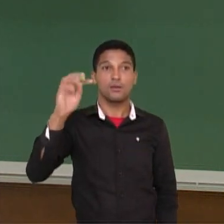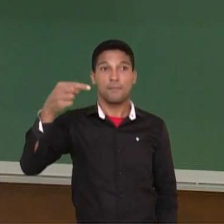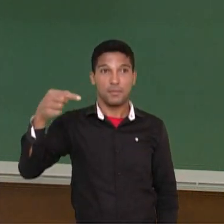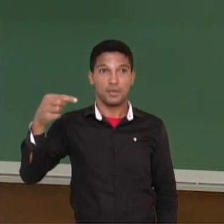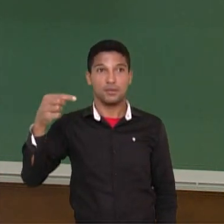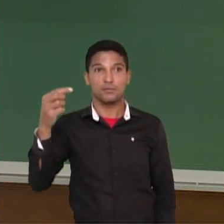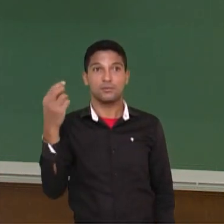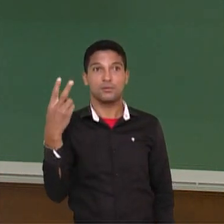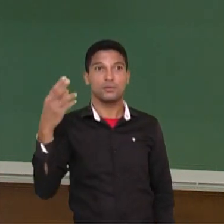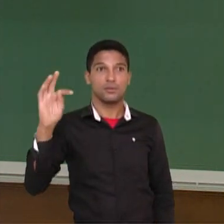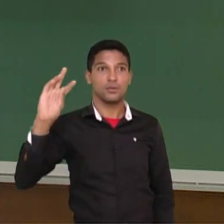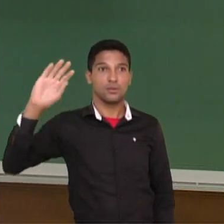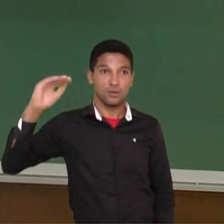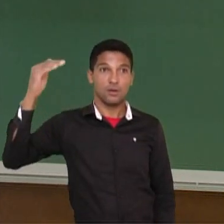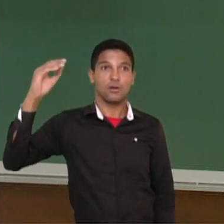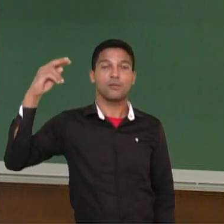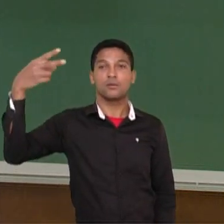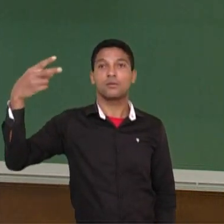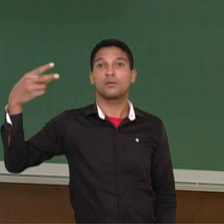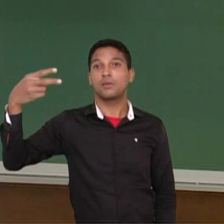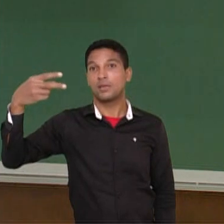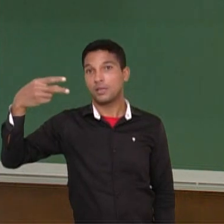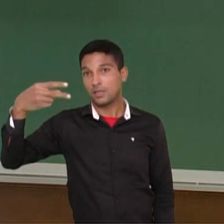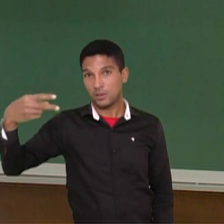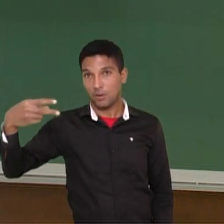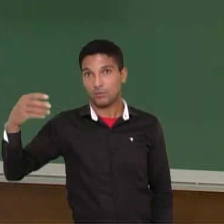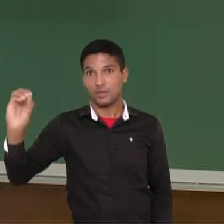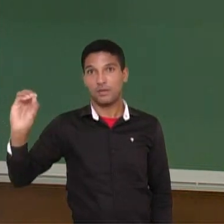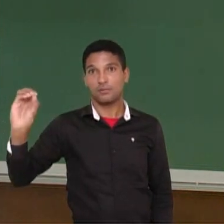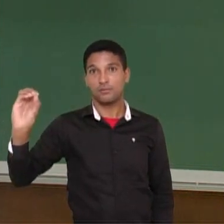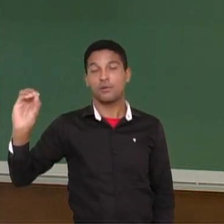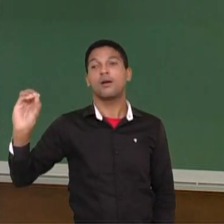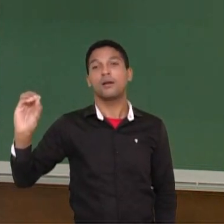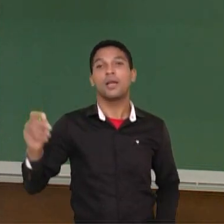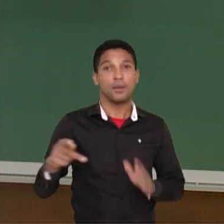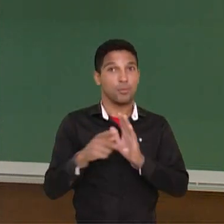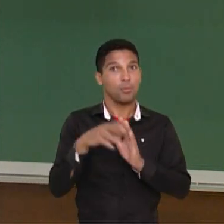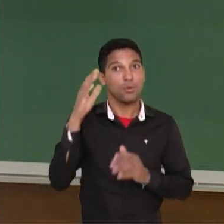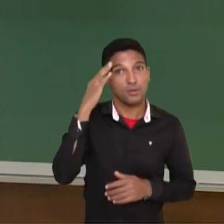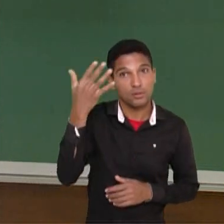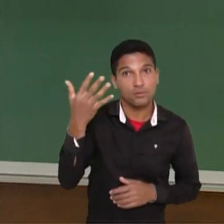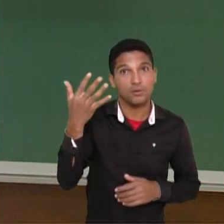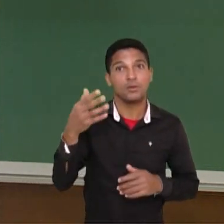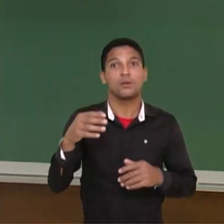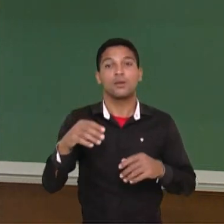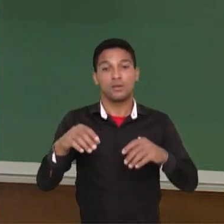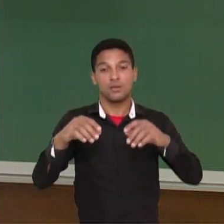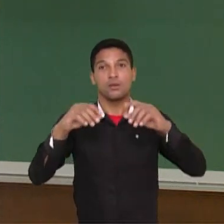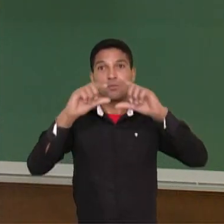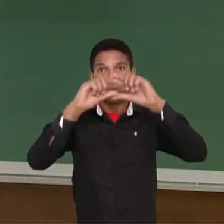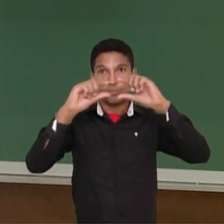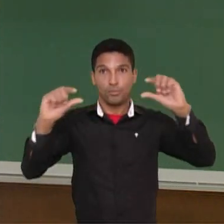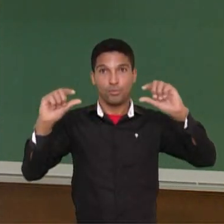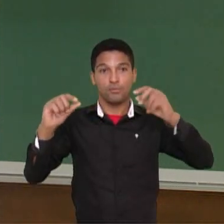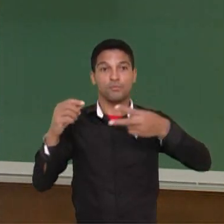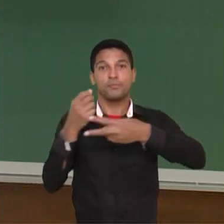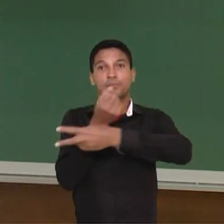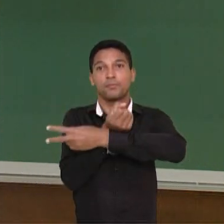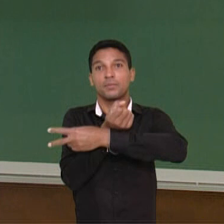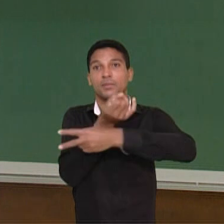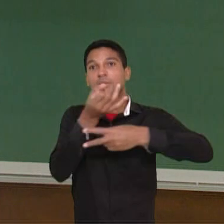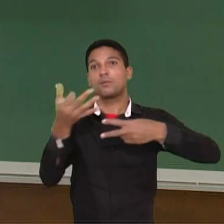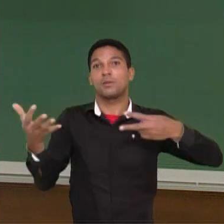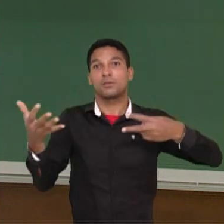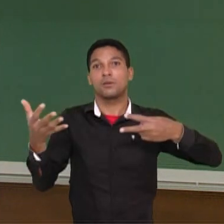zero. E aí nós temos uma equação do segundo grau novamente para resolver, que você pode resolver pela fórmula de Bhaskara, por soma e produto, né?